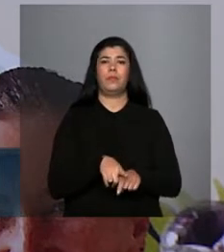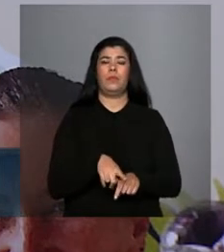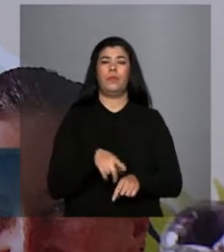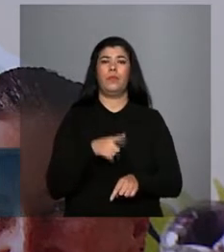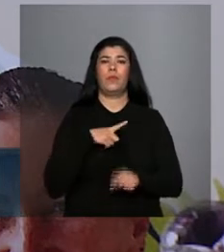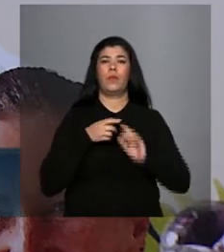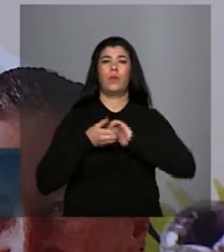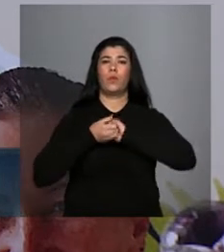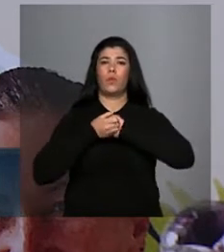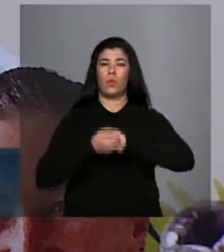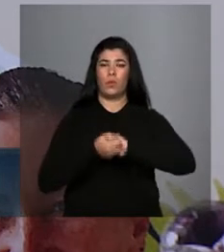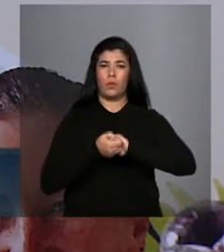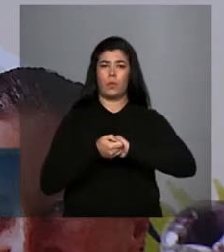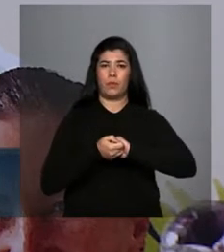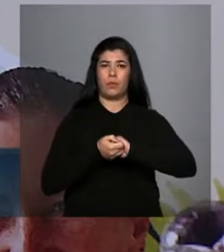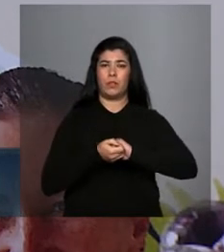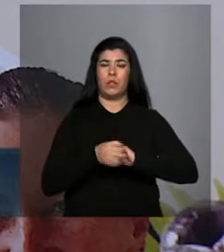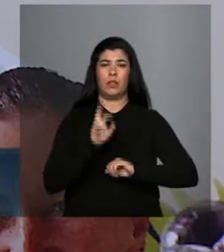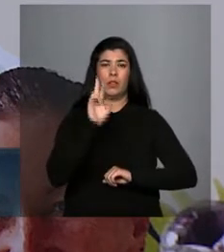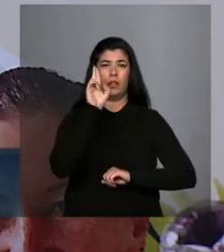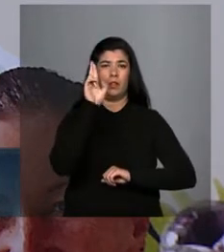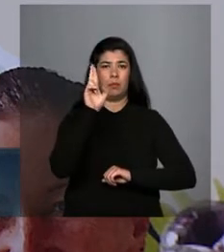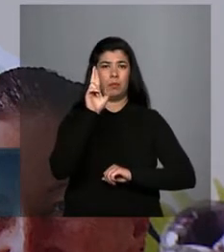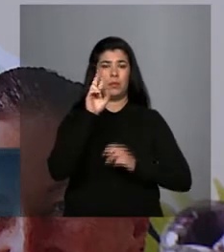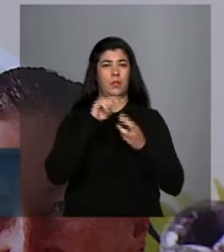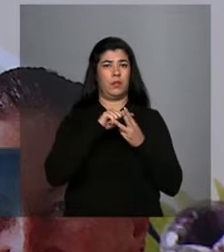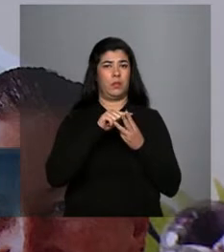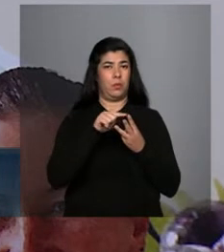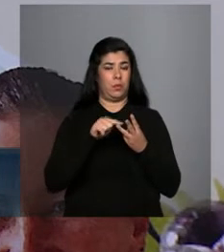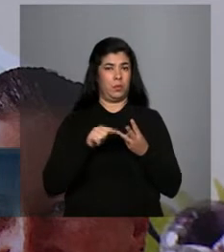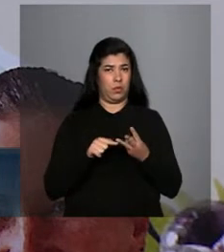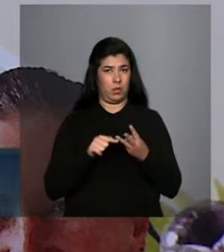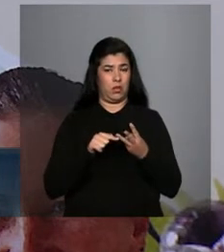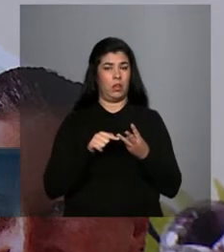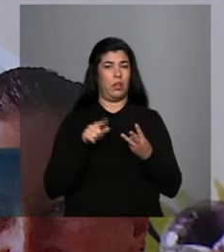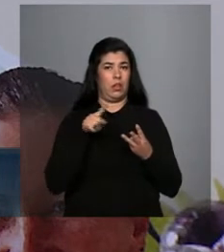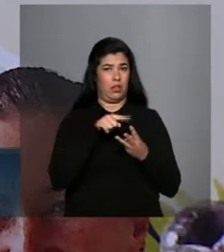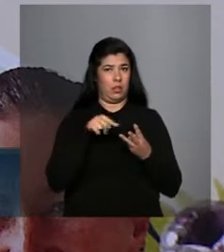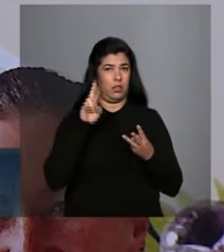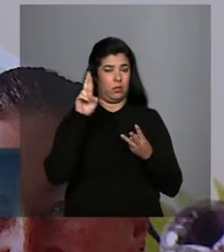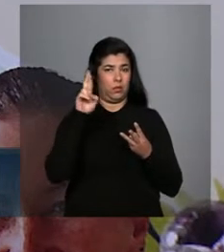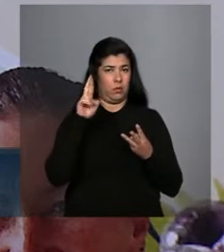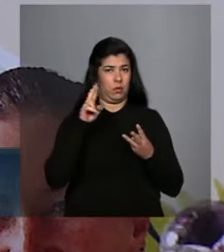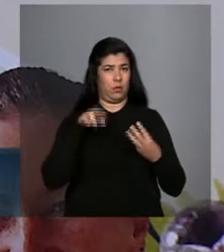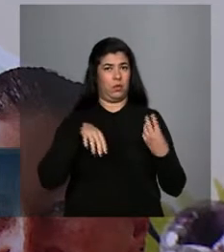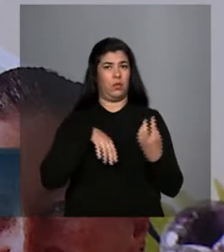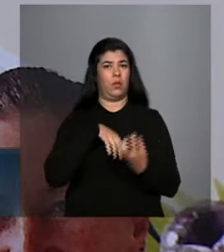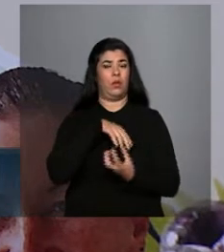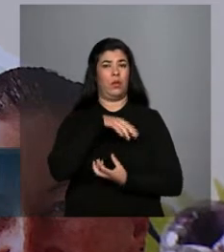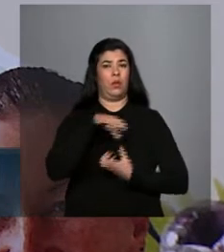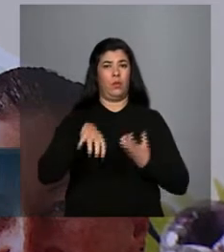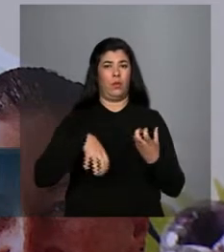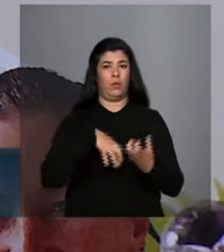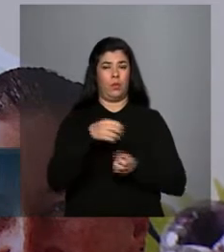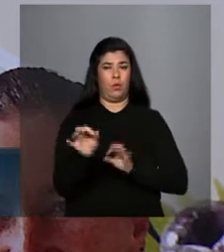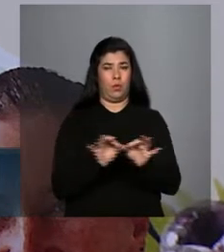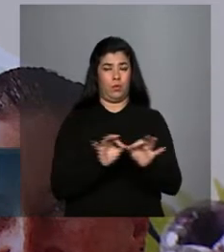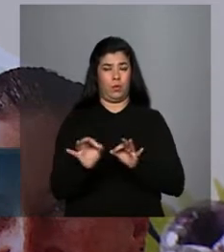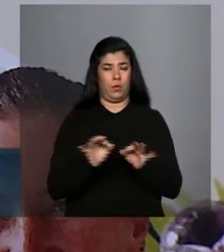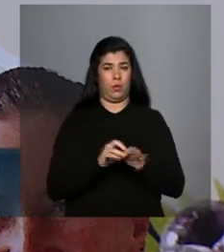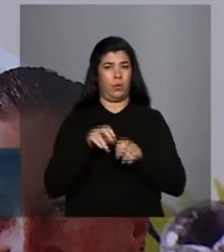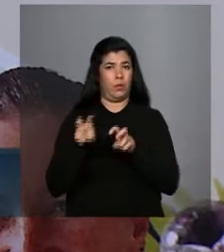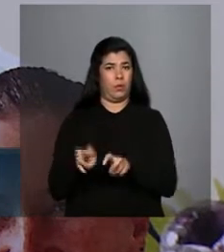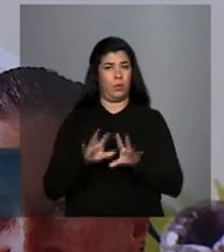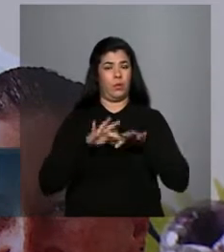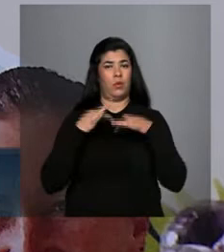ao cumprimentar esses três líderes de movimentos da agricultura familiar,